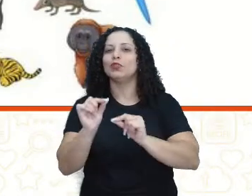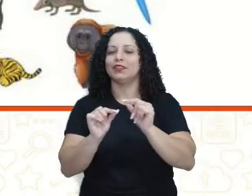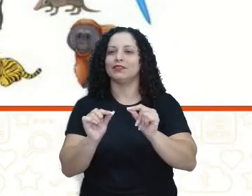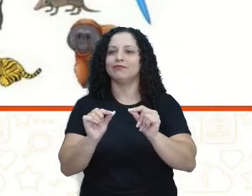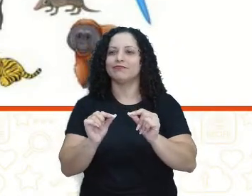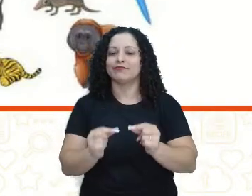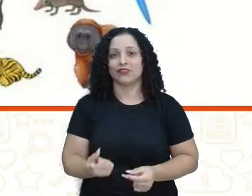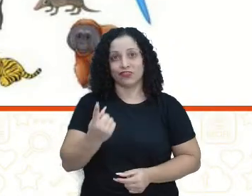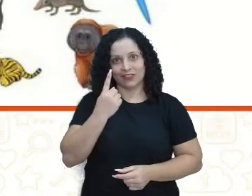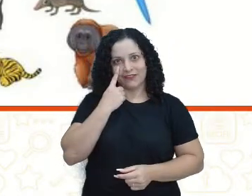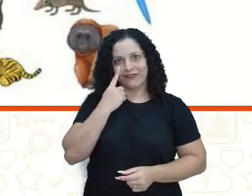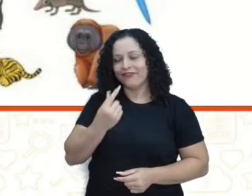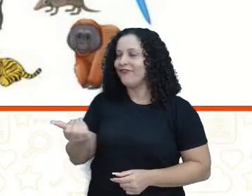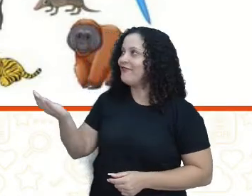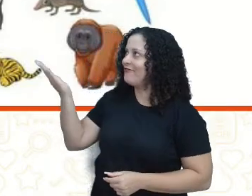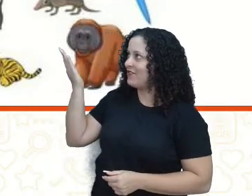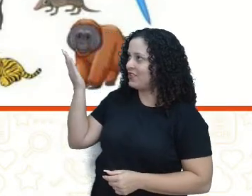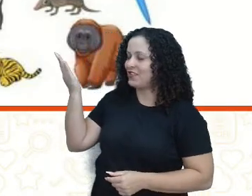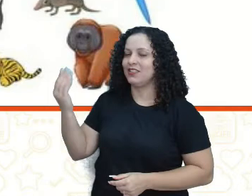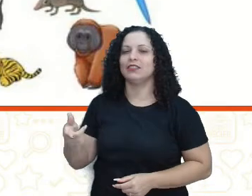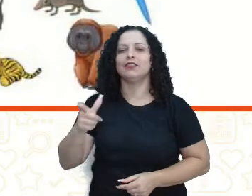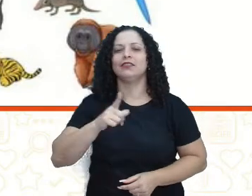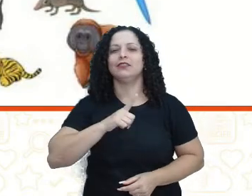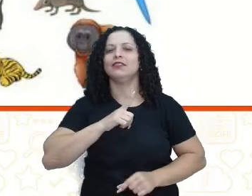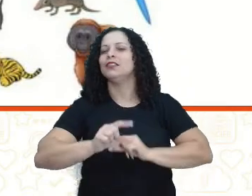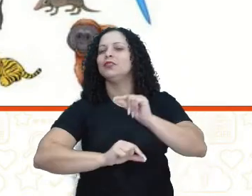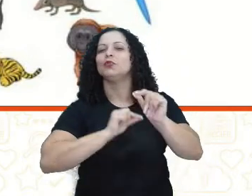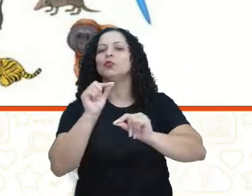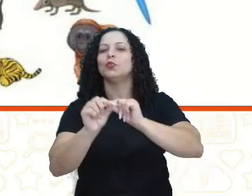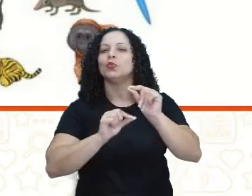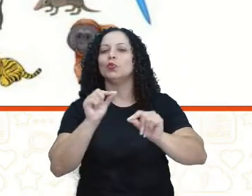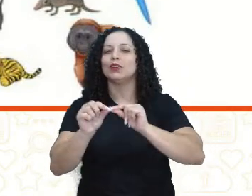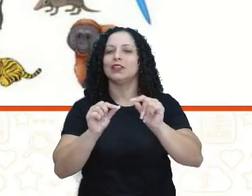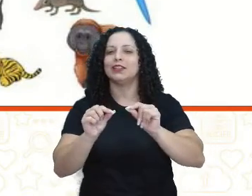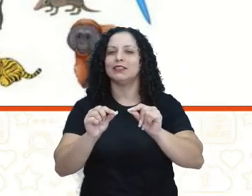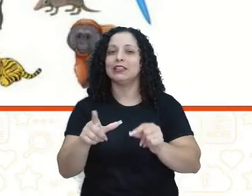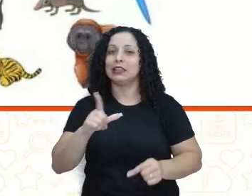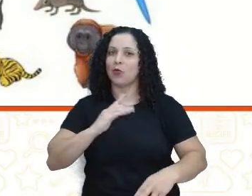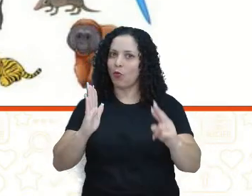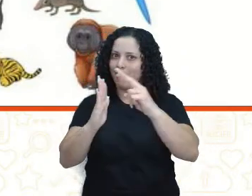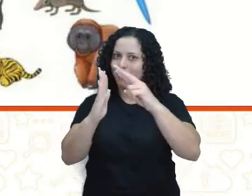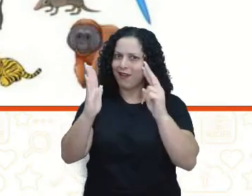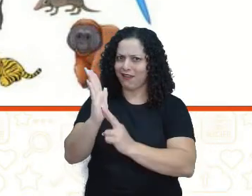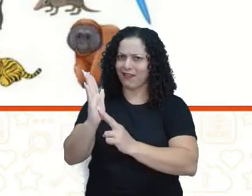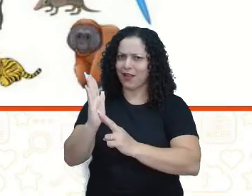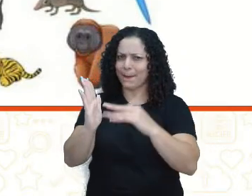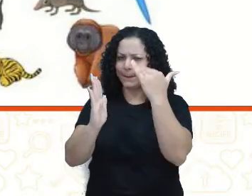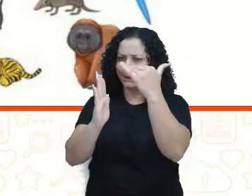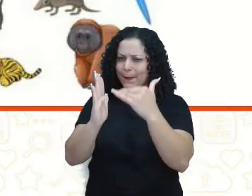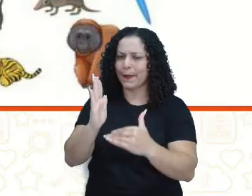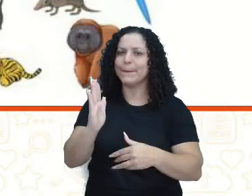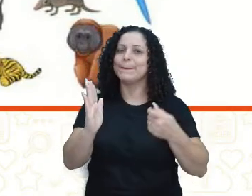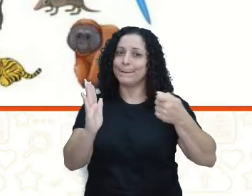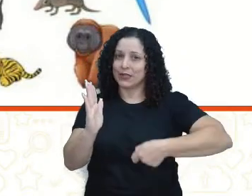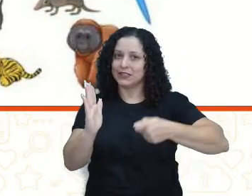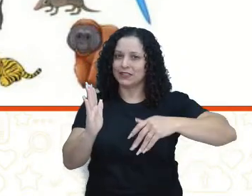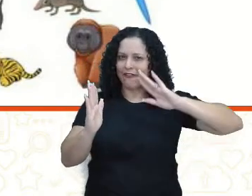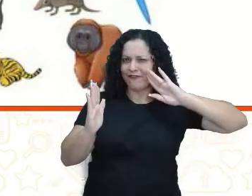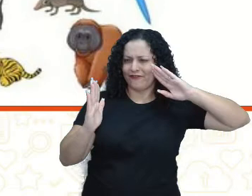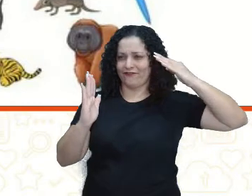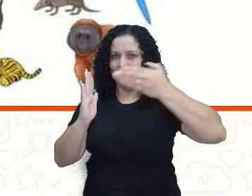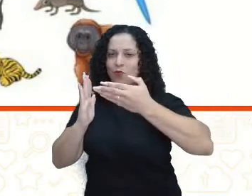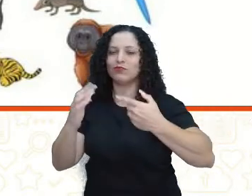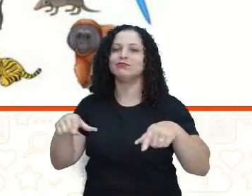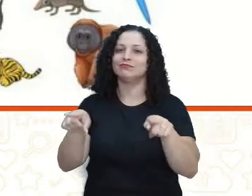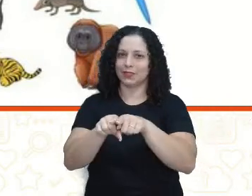mas a gente vê, né, que há uma exigência, há um nível de complexidade importante também. Então,